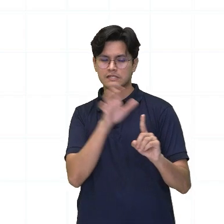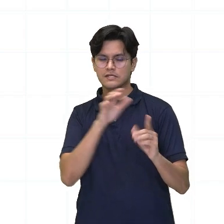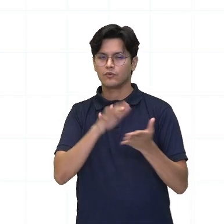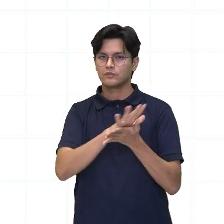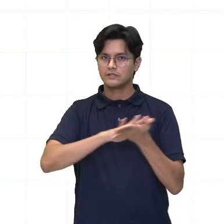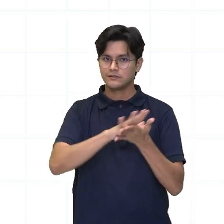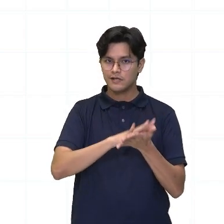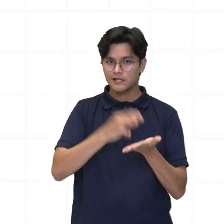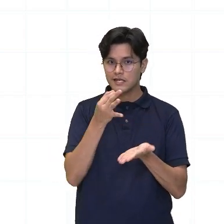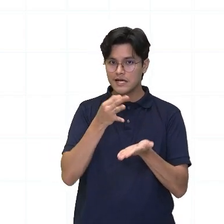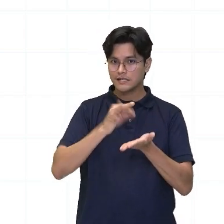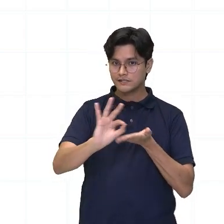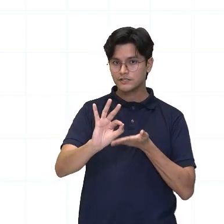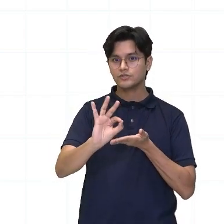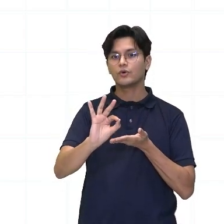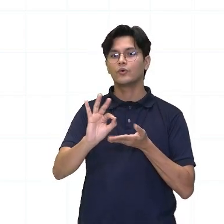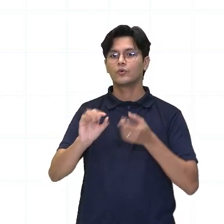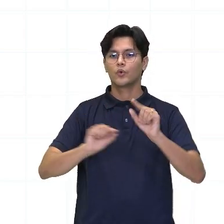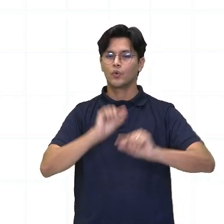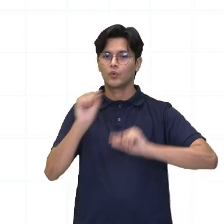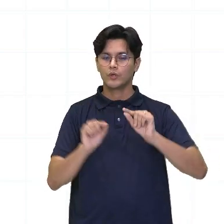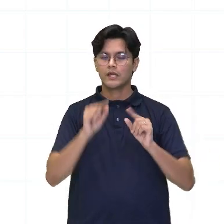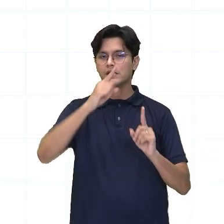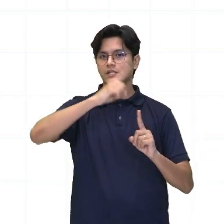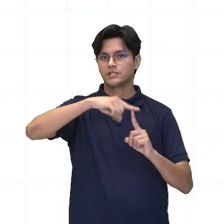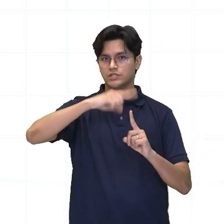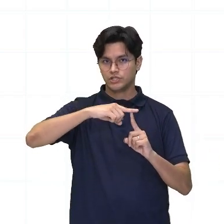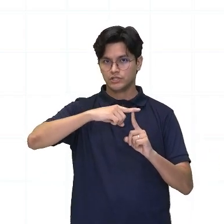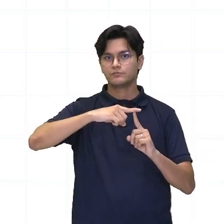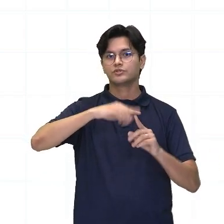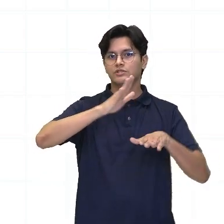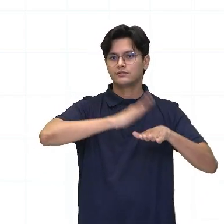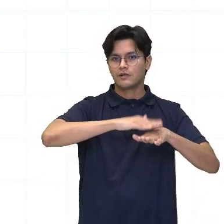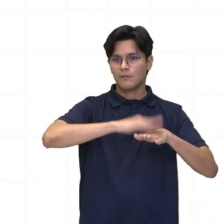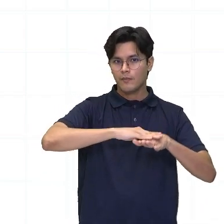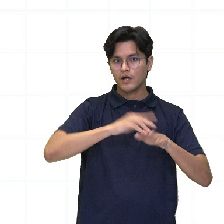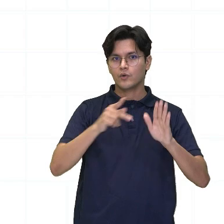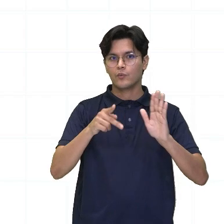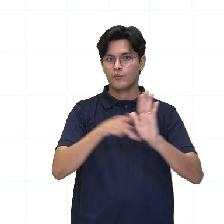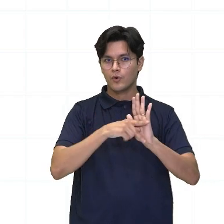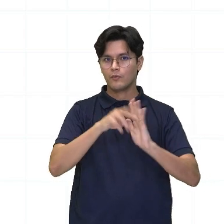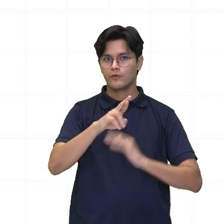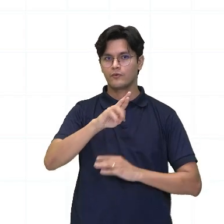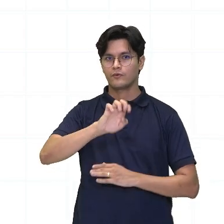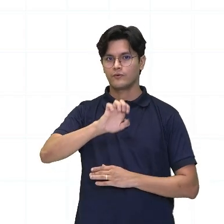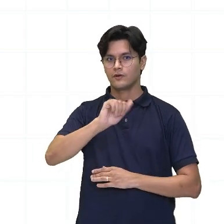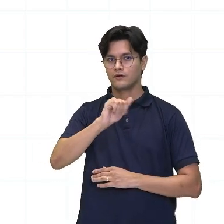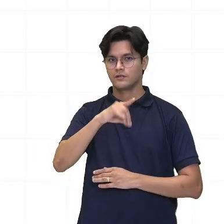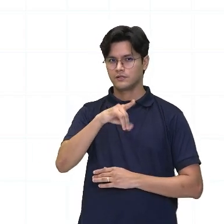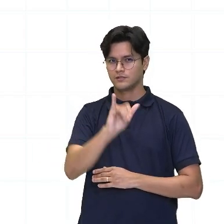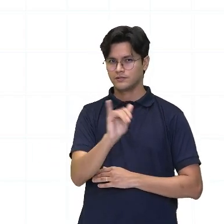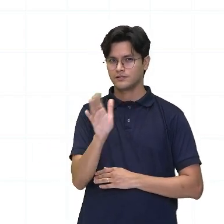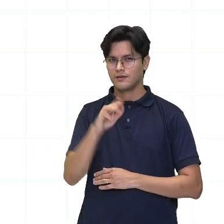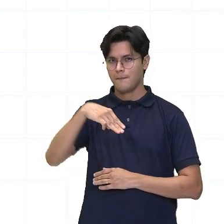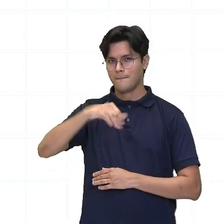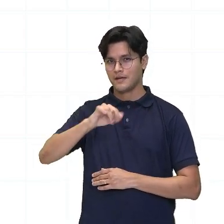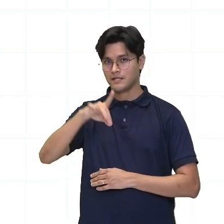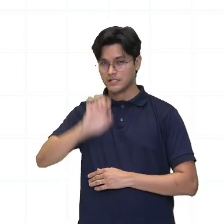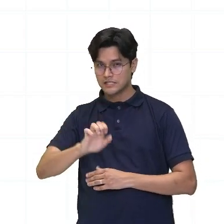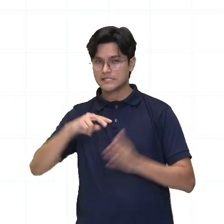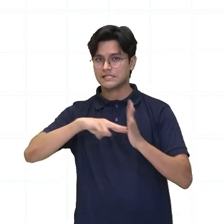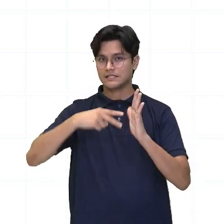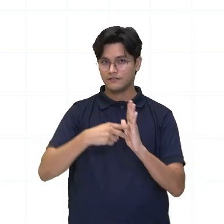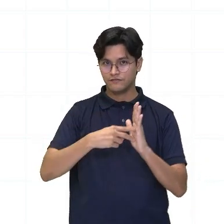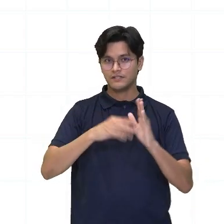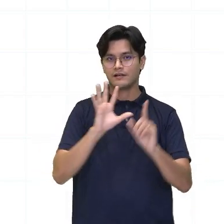Duchamp denominou esse tipo de obra de ready-made, isto é, arte pronta. Então, a gente vai mostrar